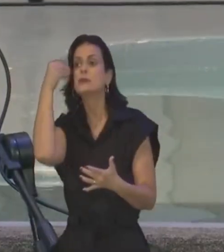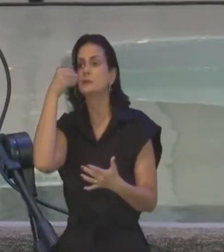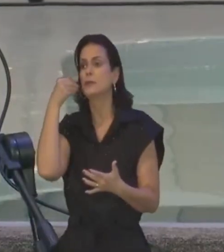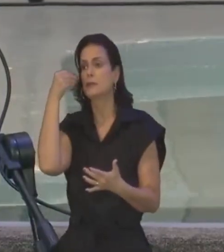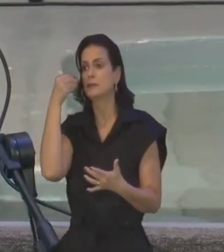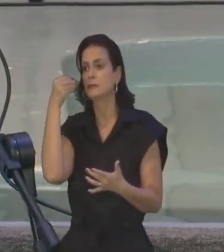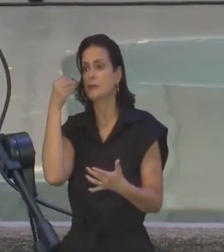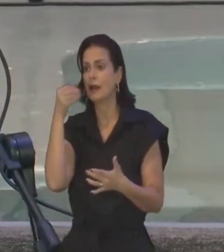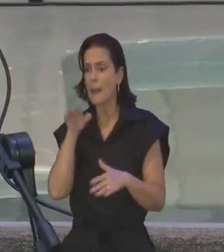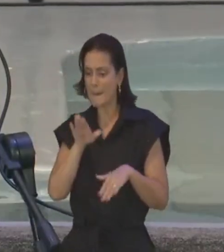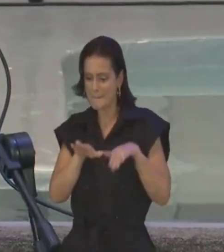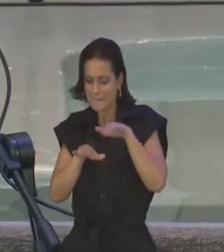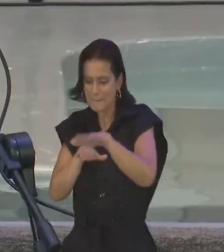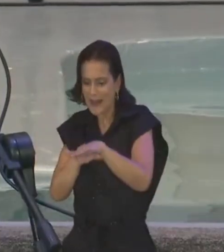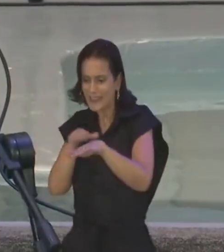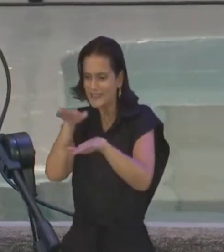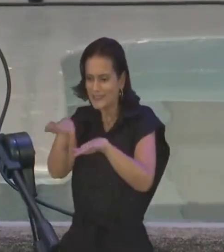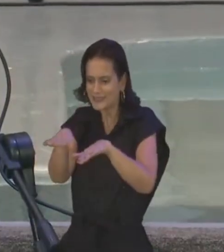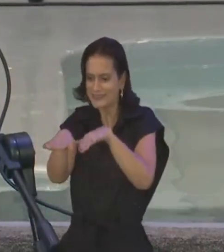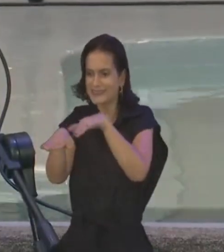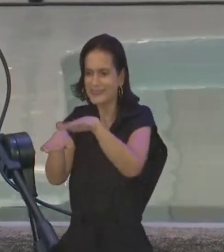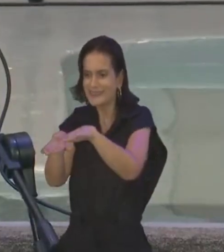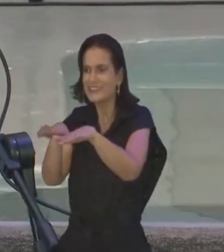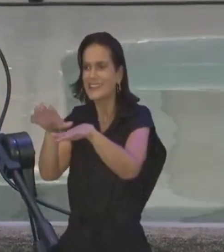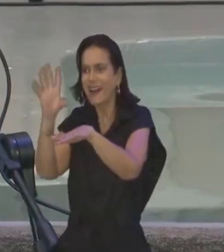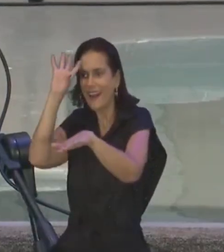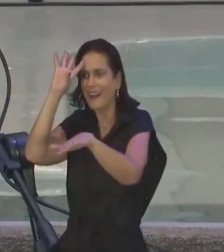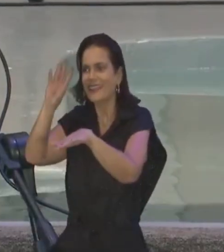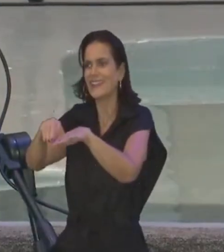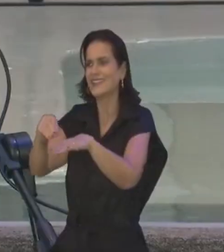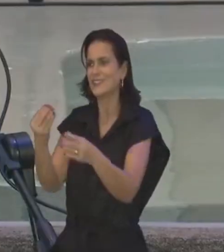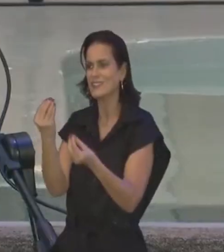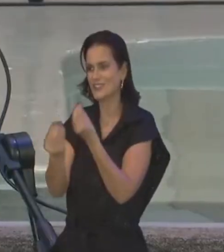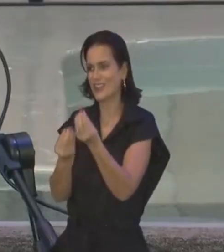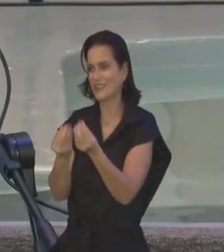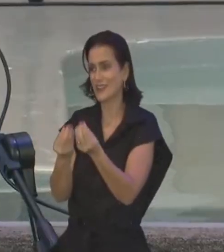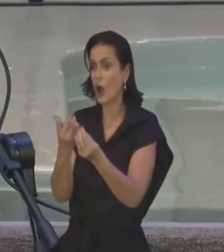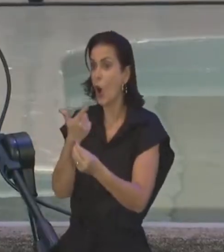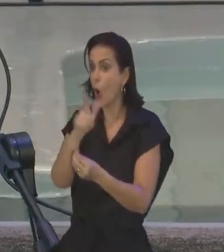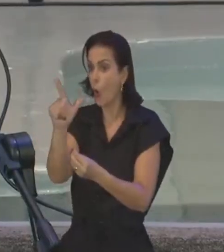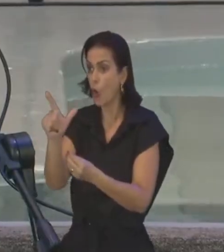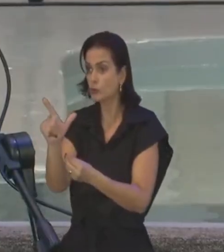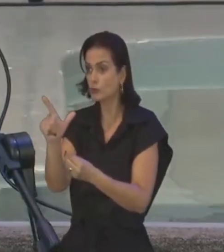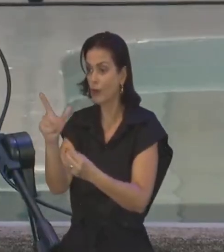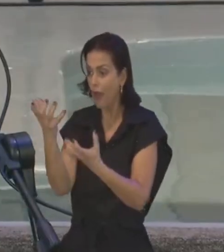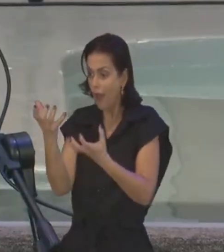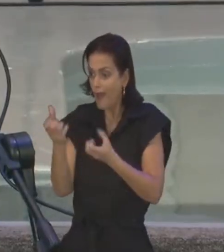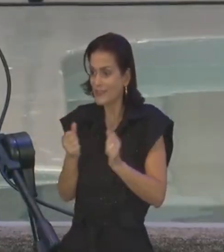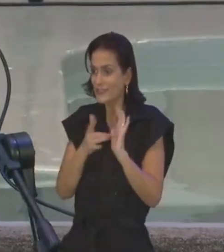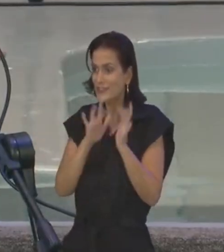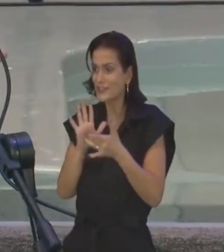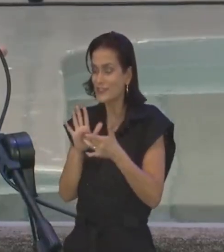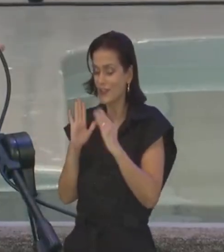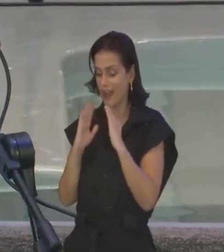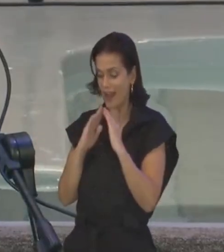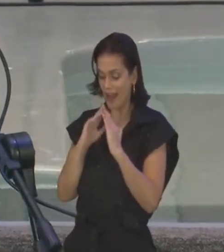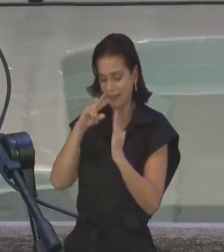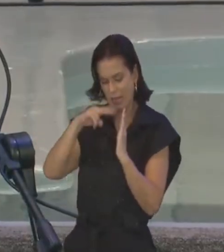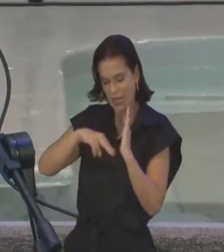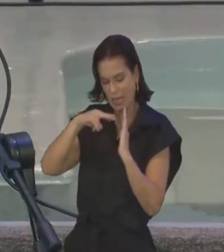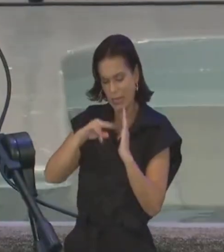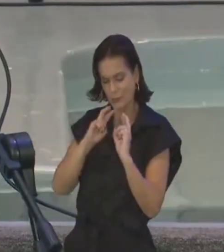alguns passos já foram dados nessa compreensão. Outros aceitaram a Cristo em casa, lendo a palavra de Deus no